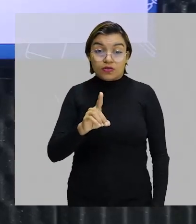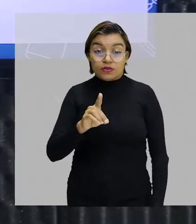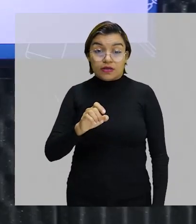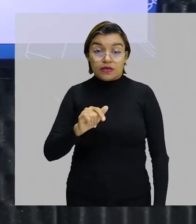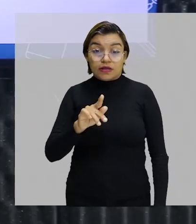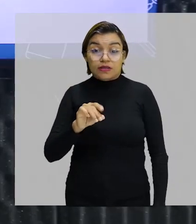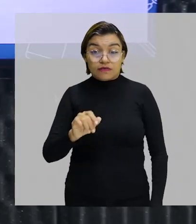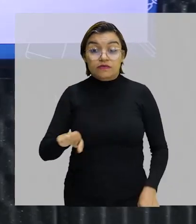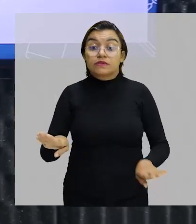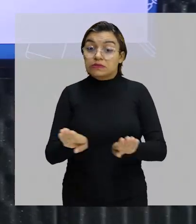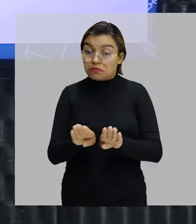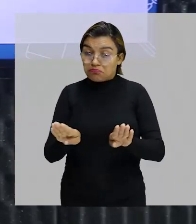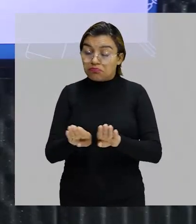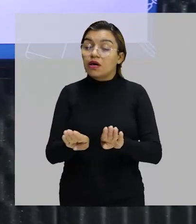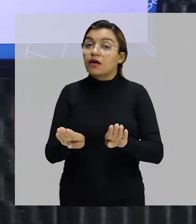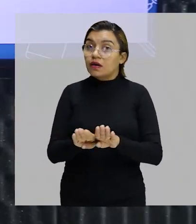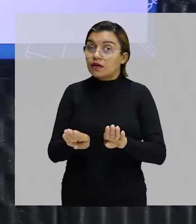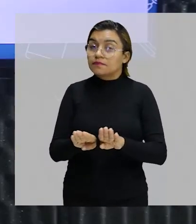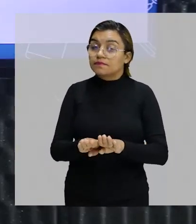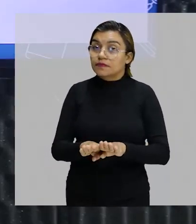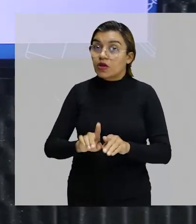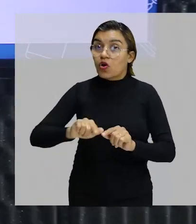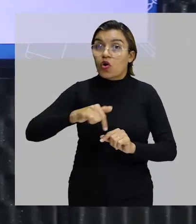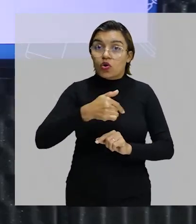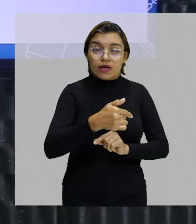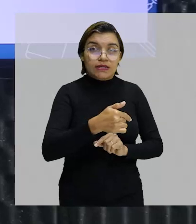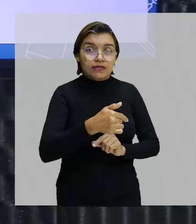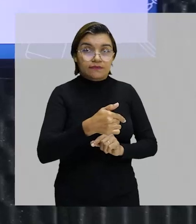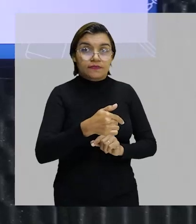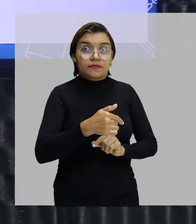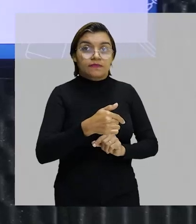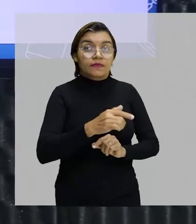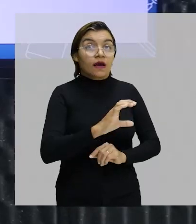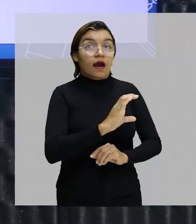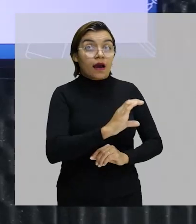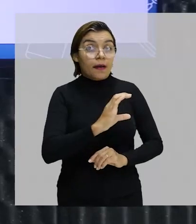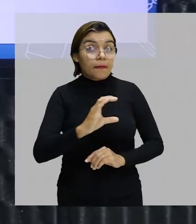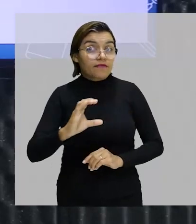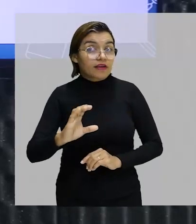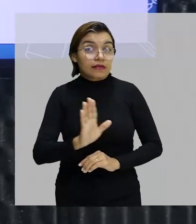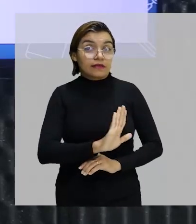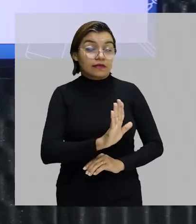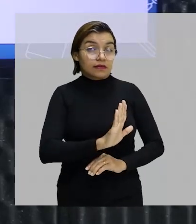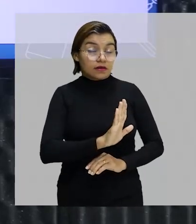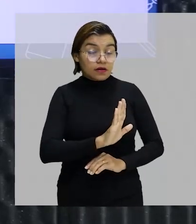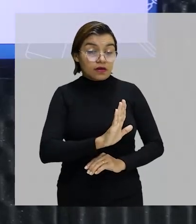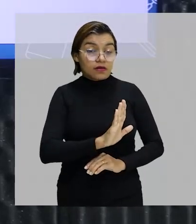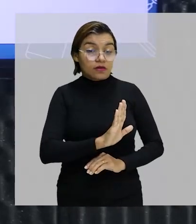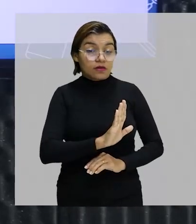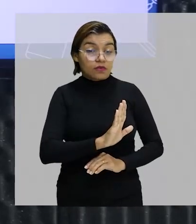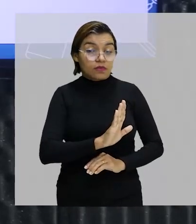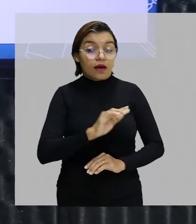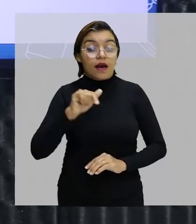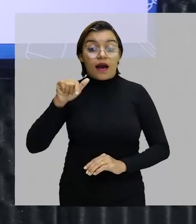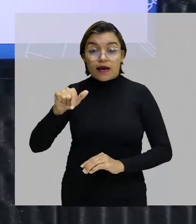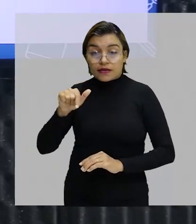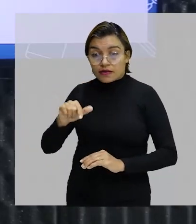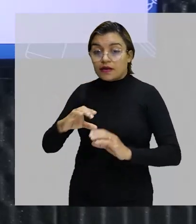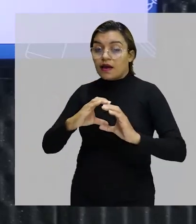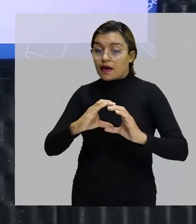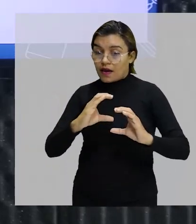são biodegradáveis. Mas os de cadeia ramificada, eles não